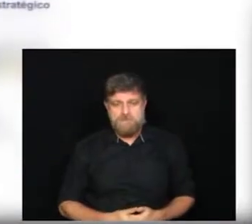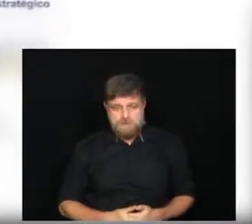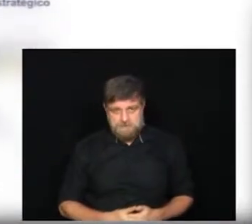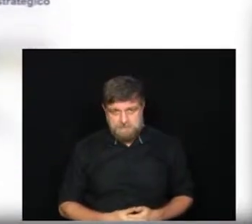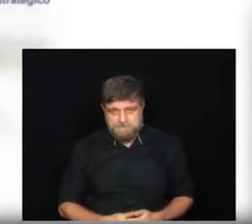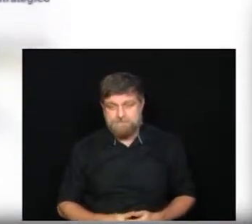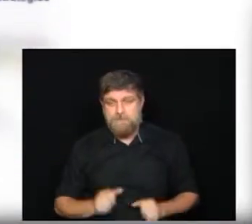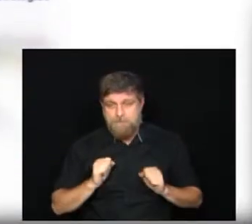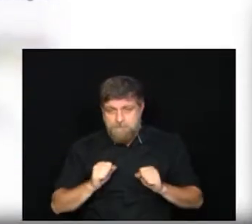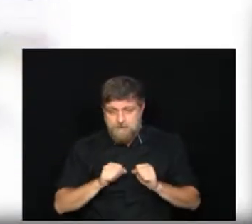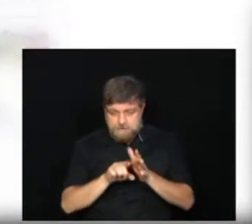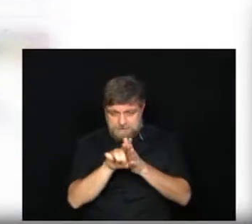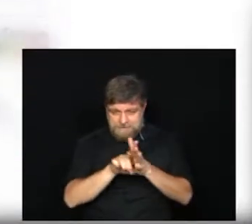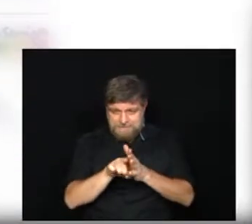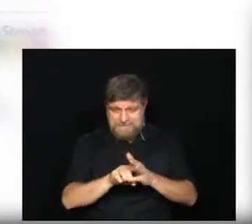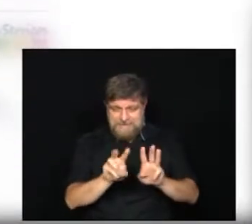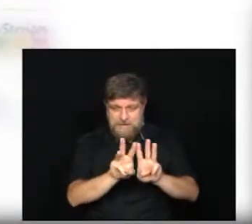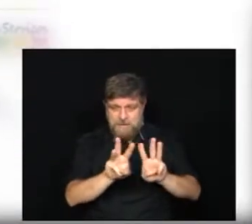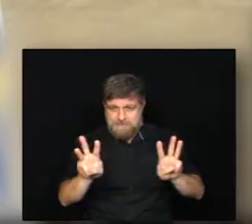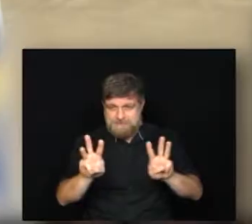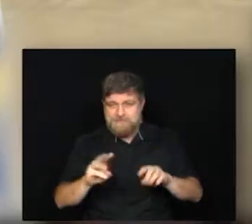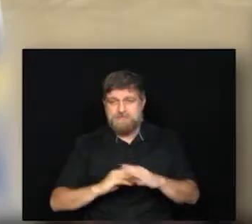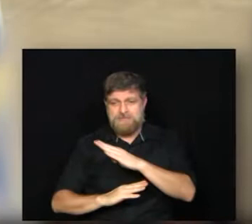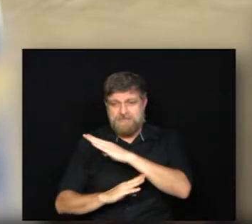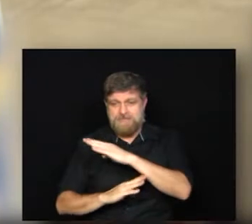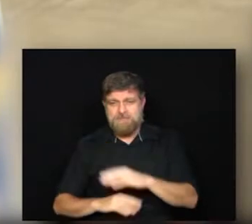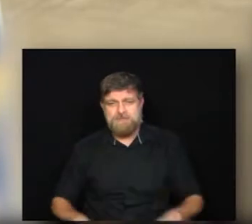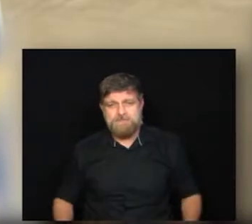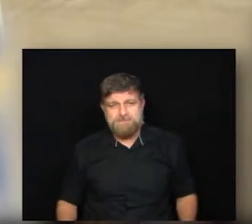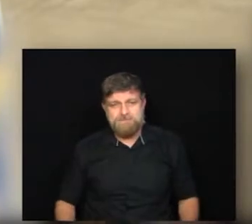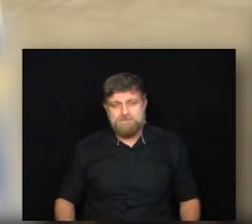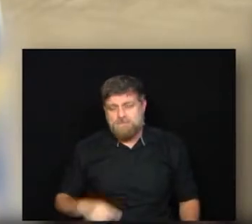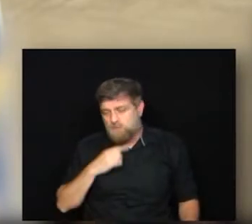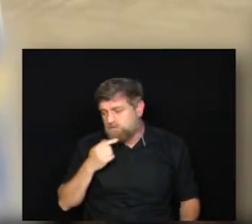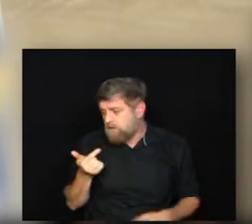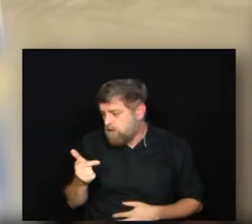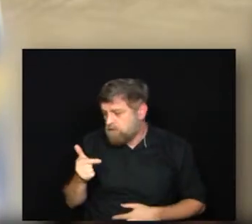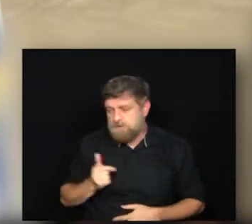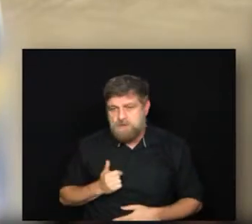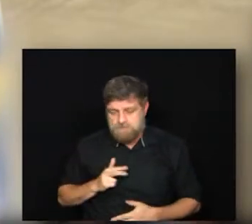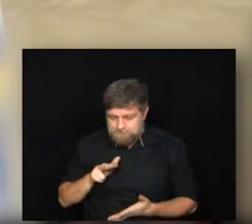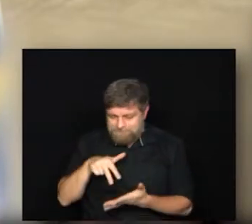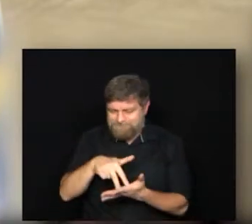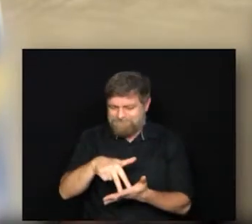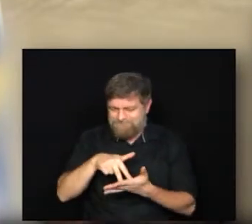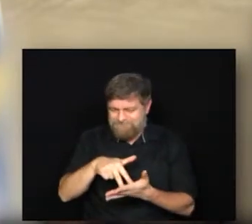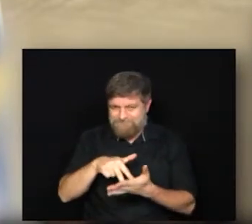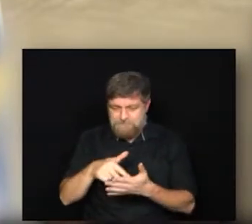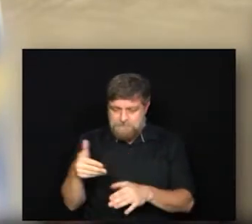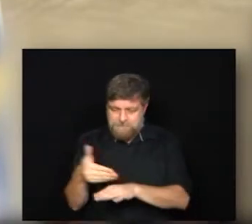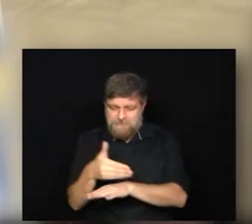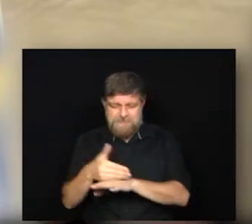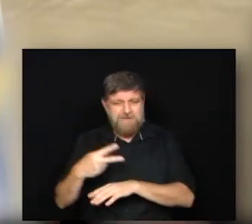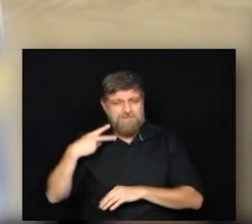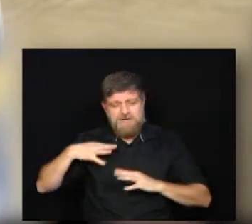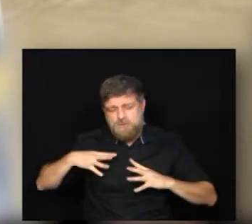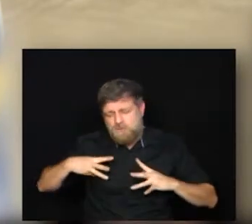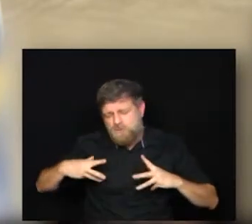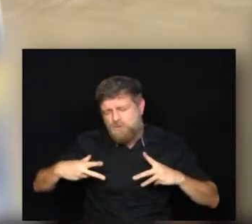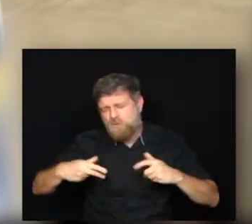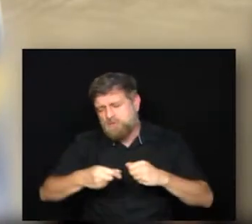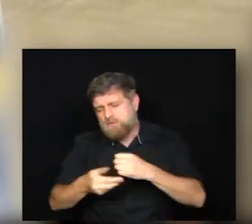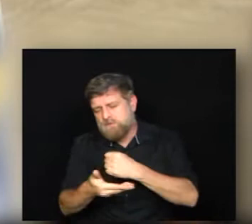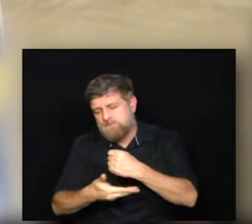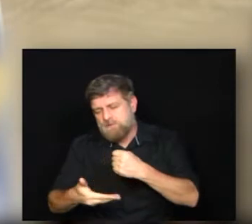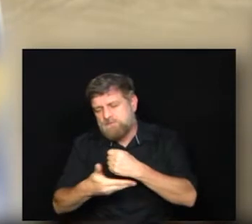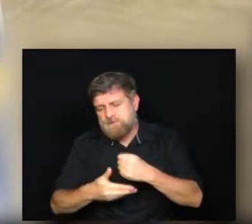para consulta pública no site da Câmara. Sem dúvida nenhuma, o empenho e a participação de todos os vereadores é fundamental